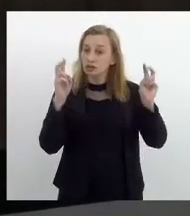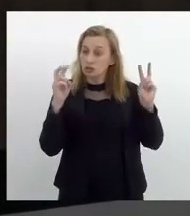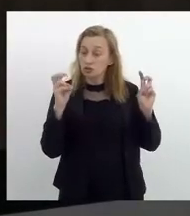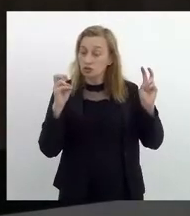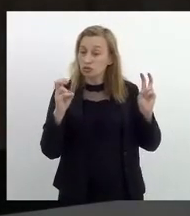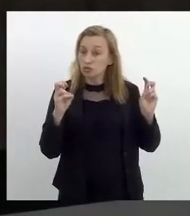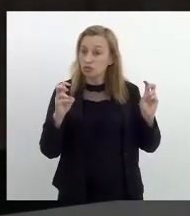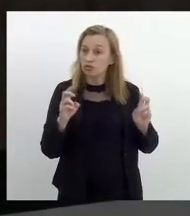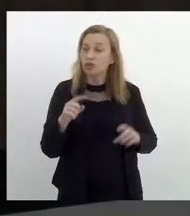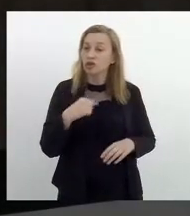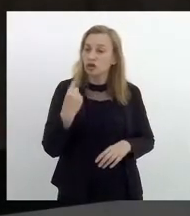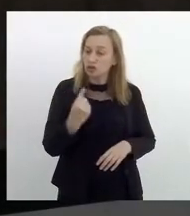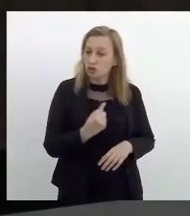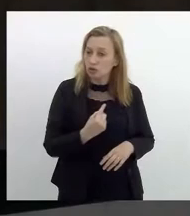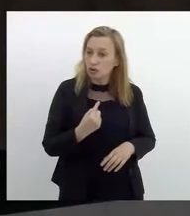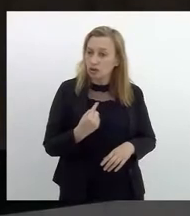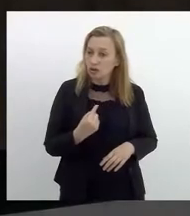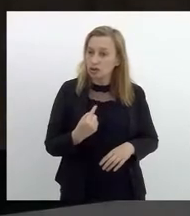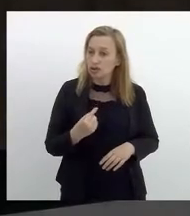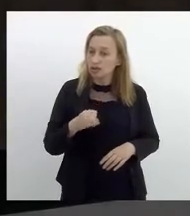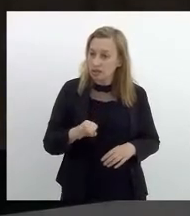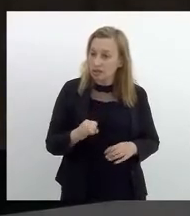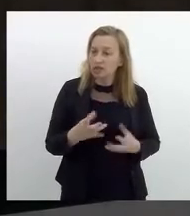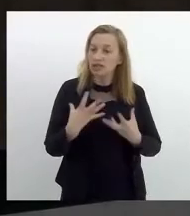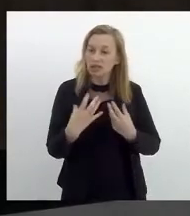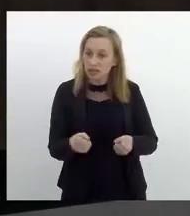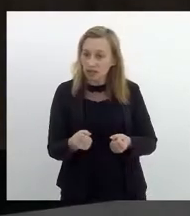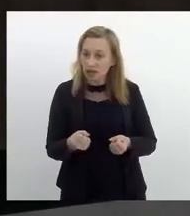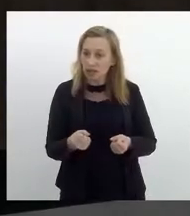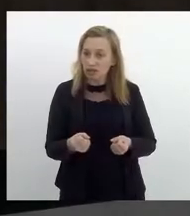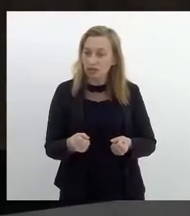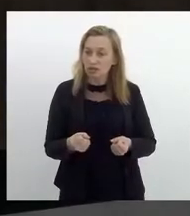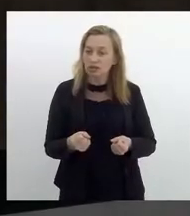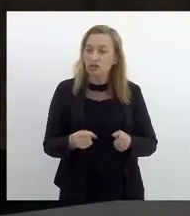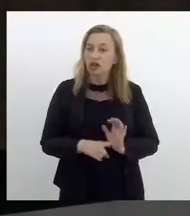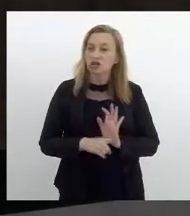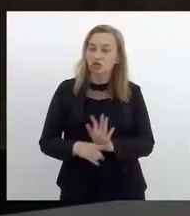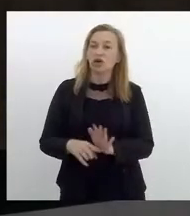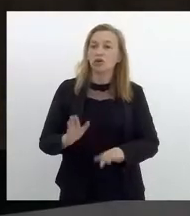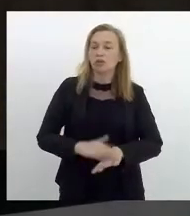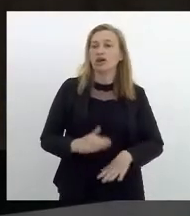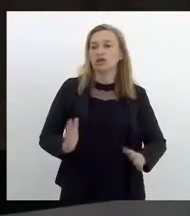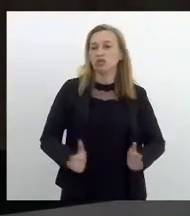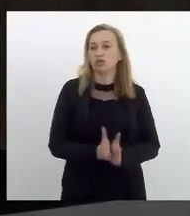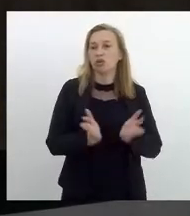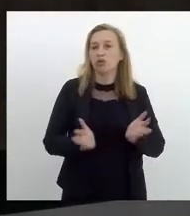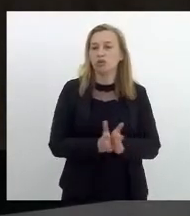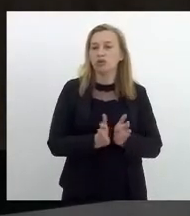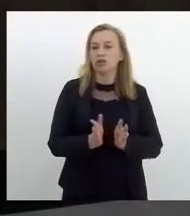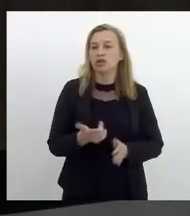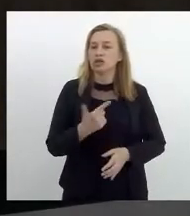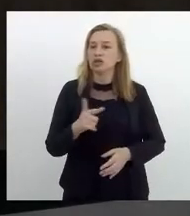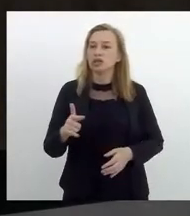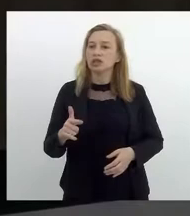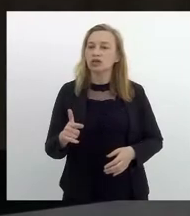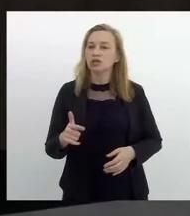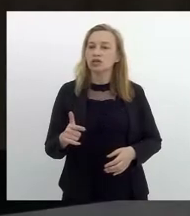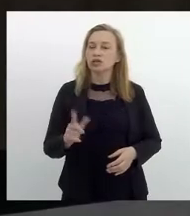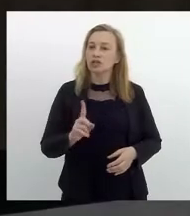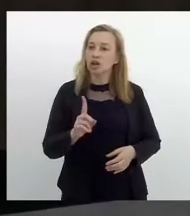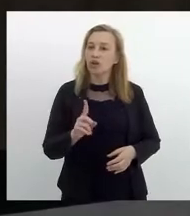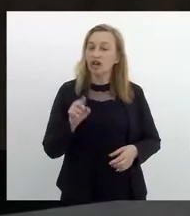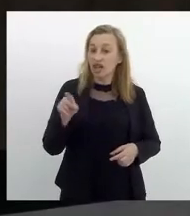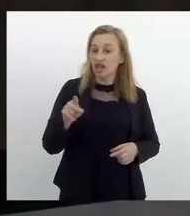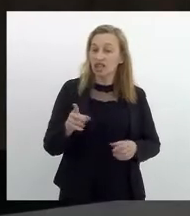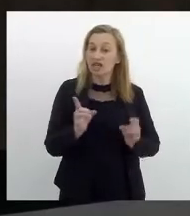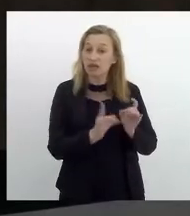se concedido for o benefício, alcance os mais pobres, e não o intermediário que vende. A proteção